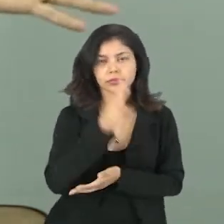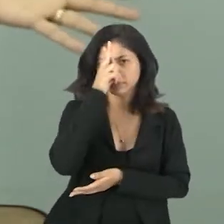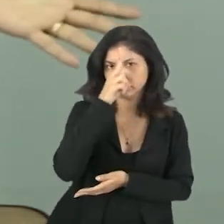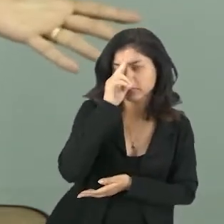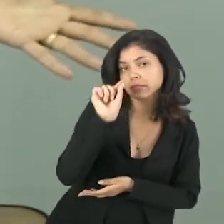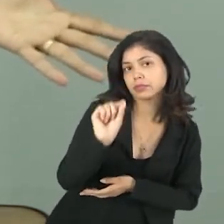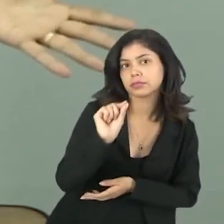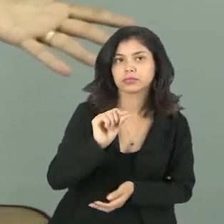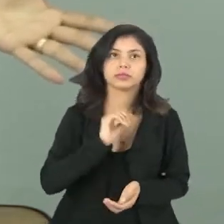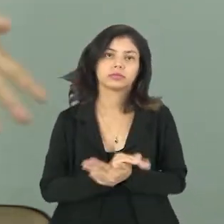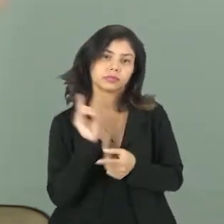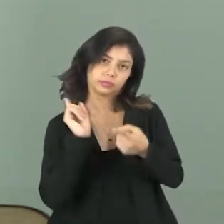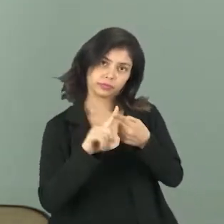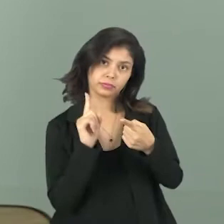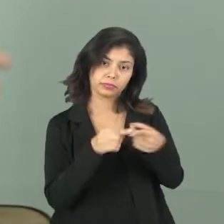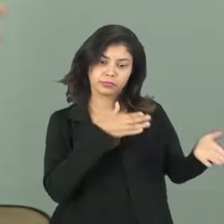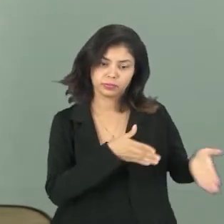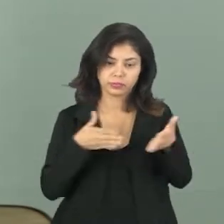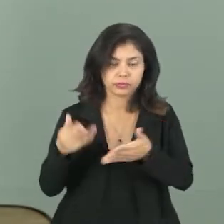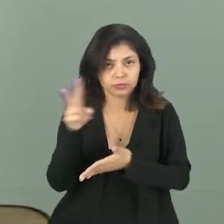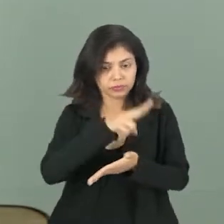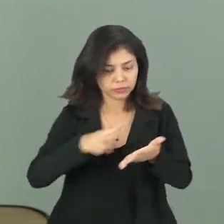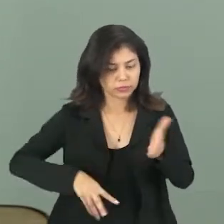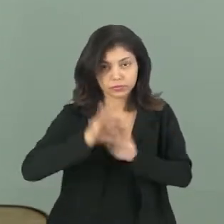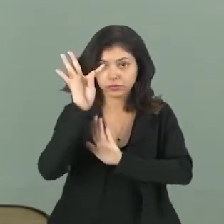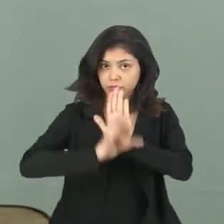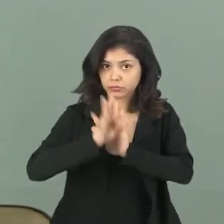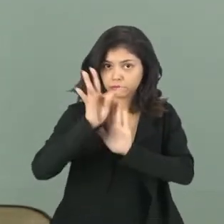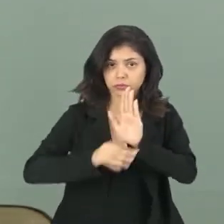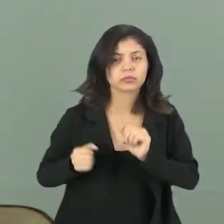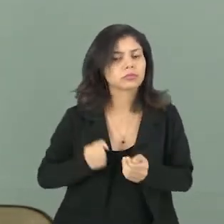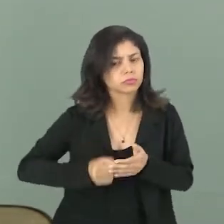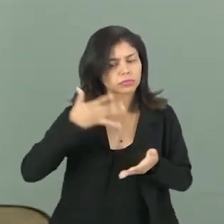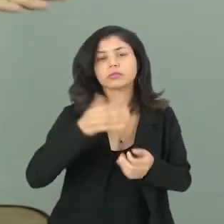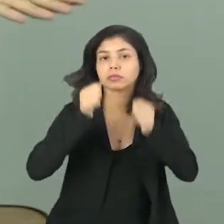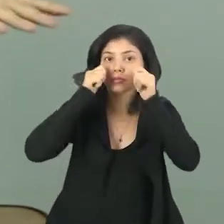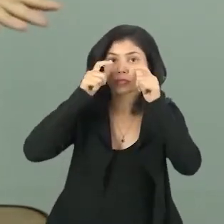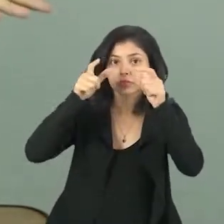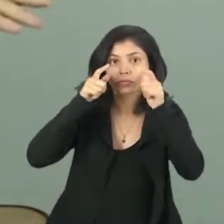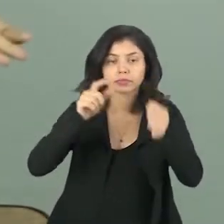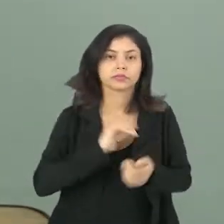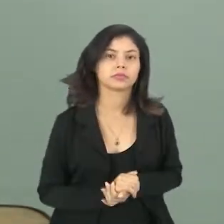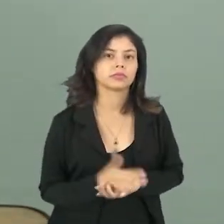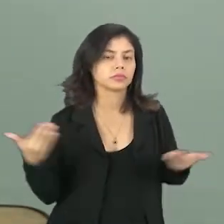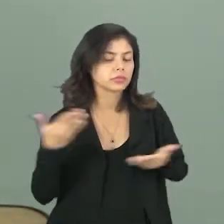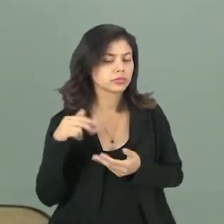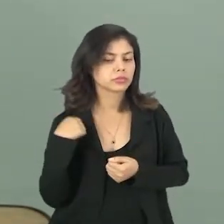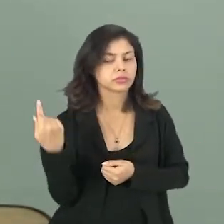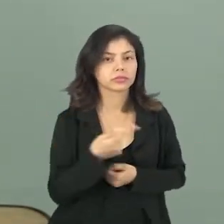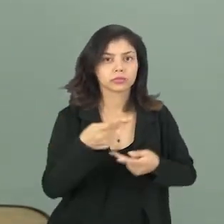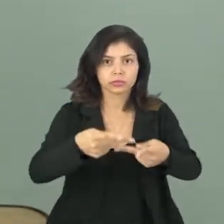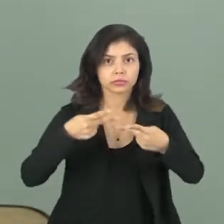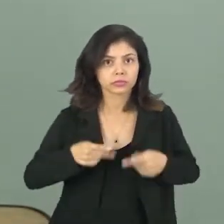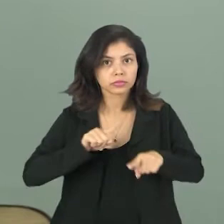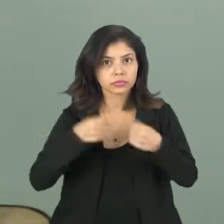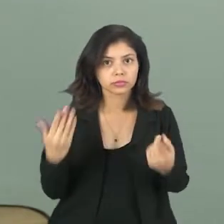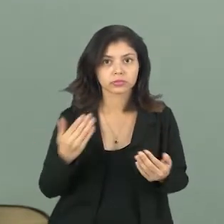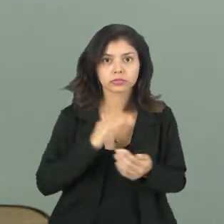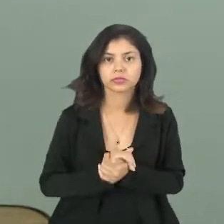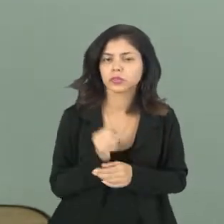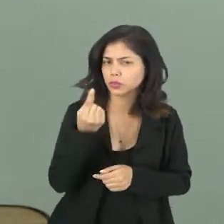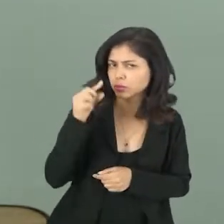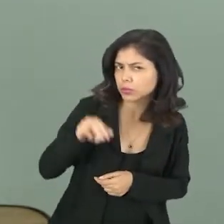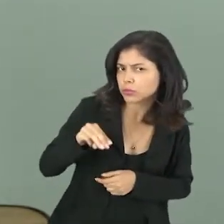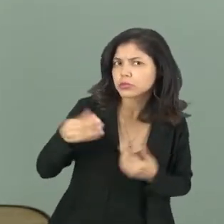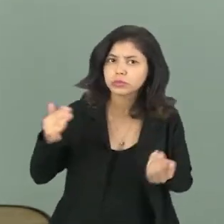Lembrando que o nosso primeiro passo é ler o texto com bastante atenção então eu te convida agora vou te dar um minutinho